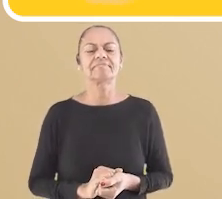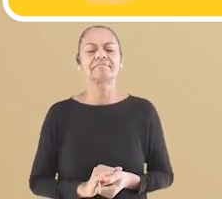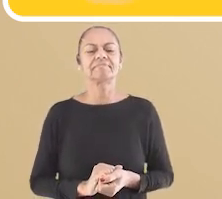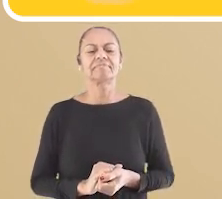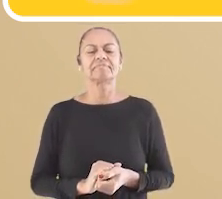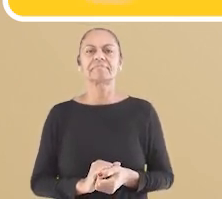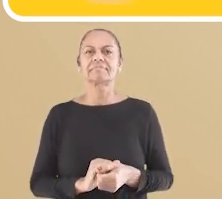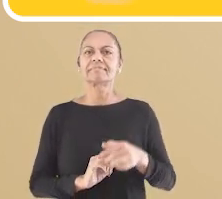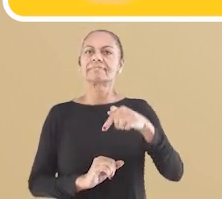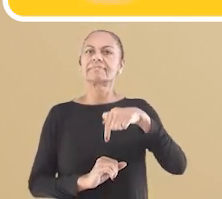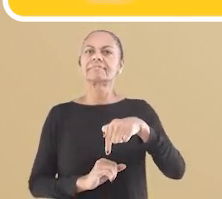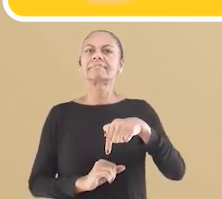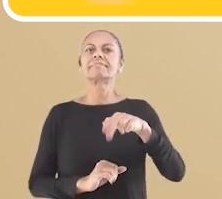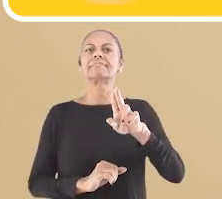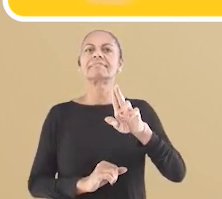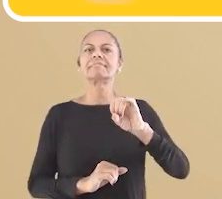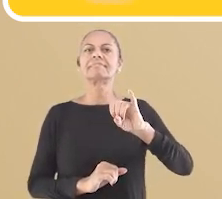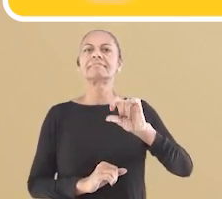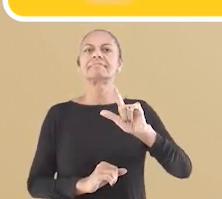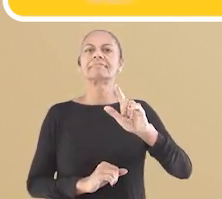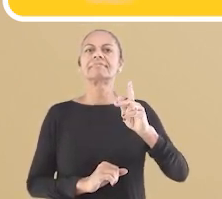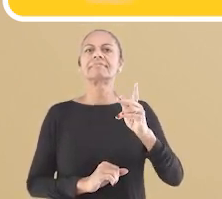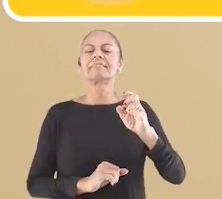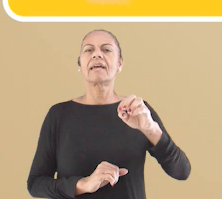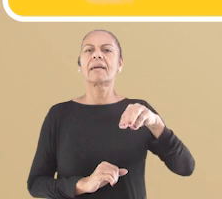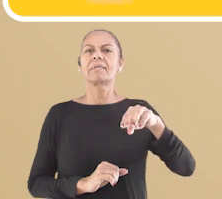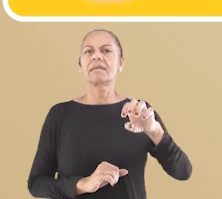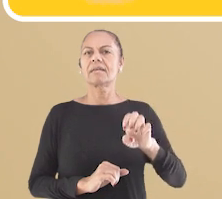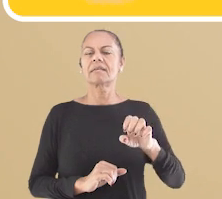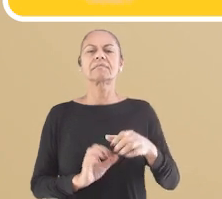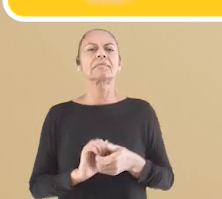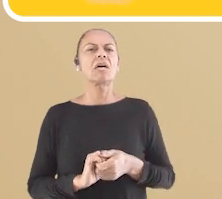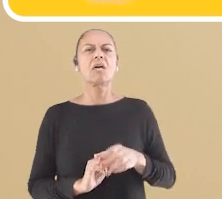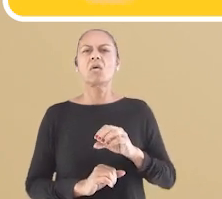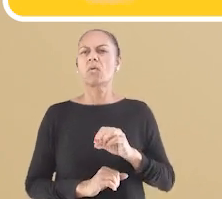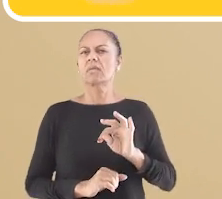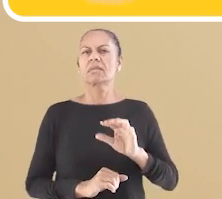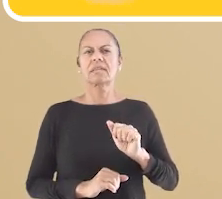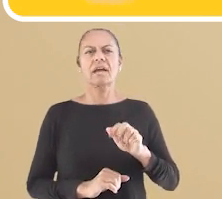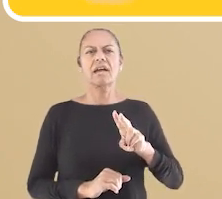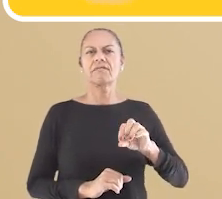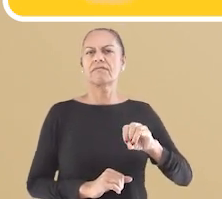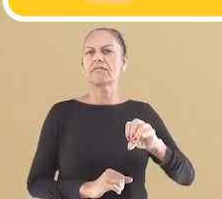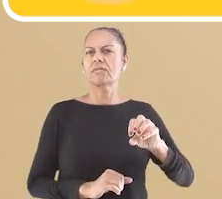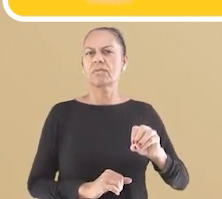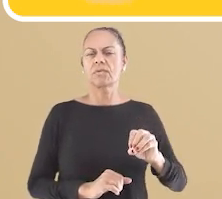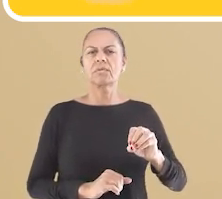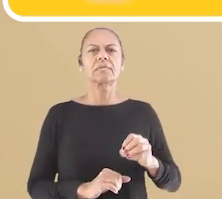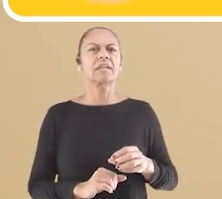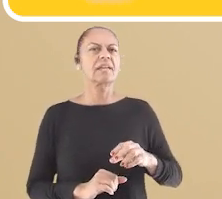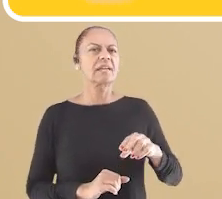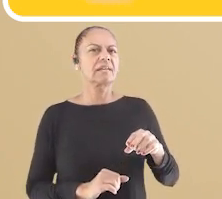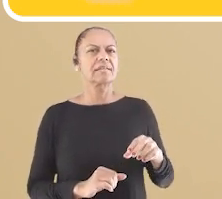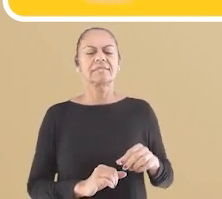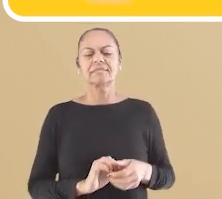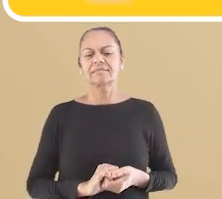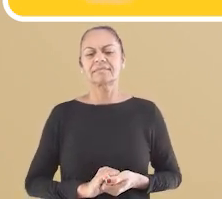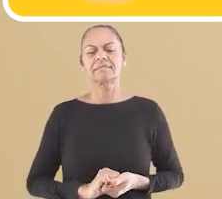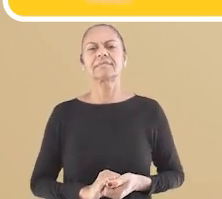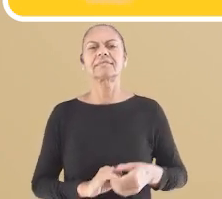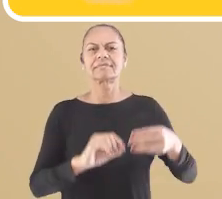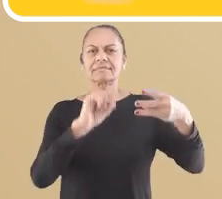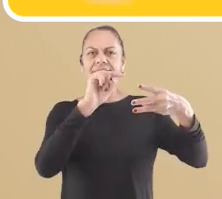mercearia para mim. Letra B. Não brinque com a comida, Guilherme. Letra C. Otávio não gosta de chocolate meio